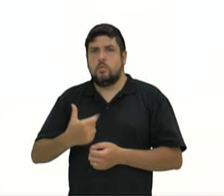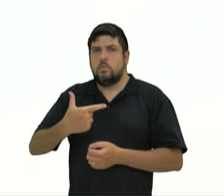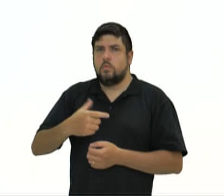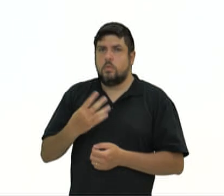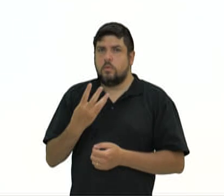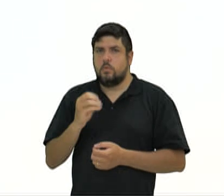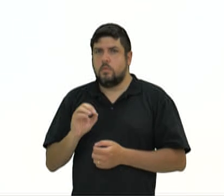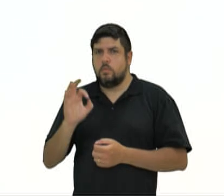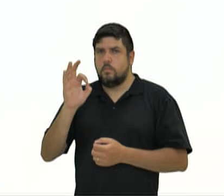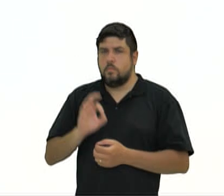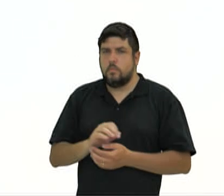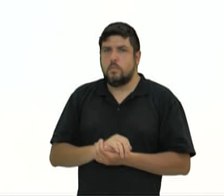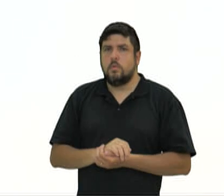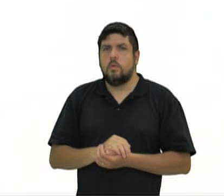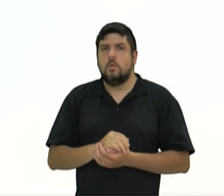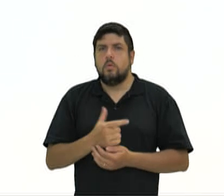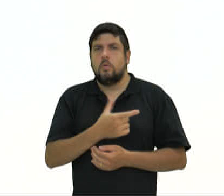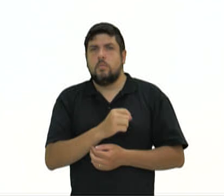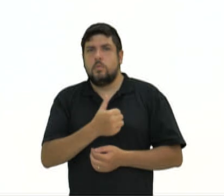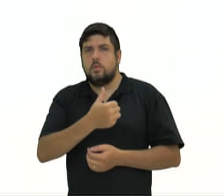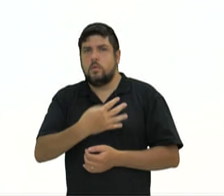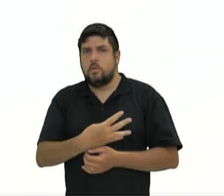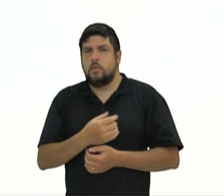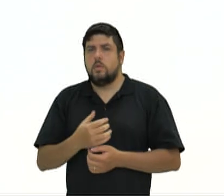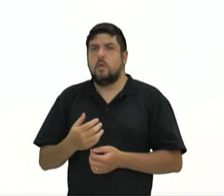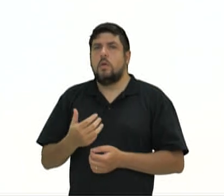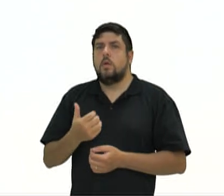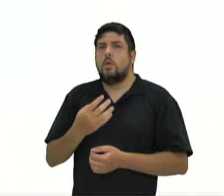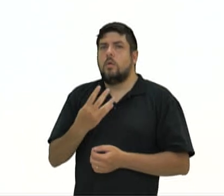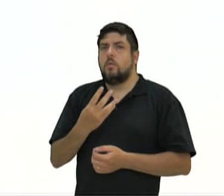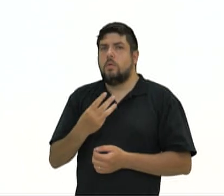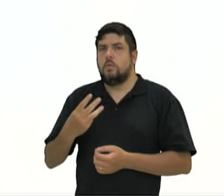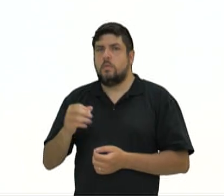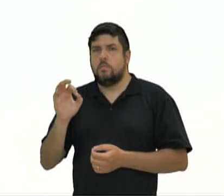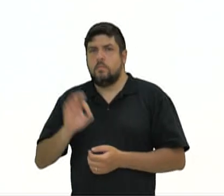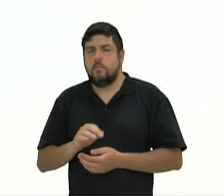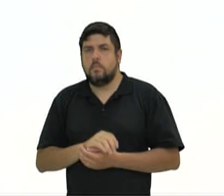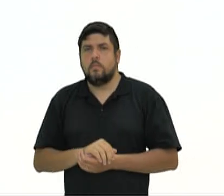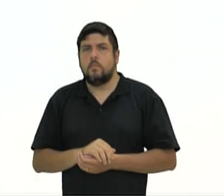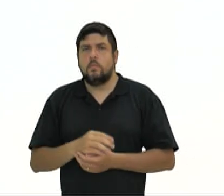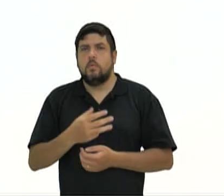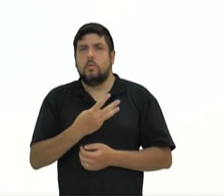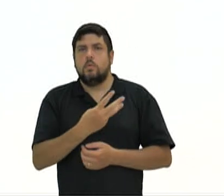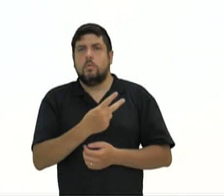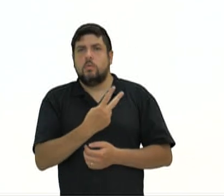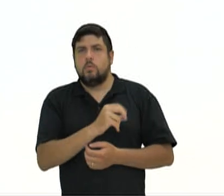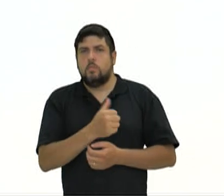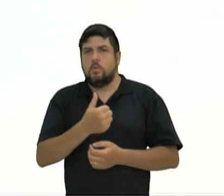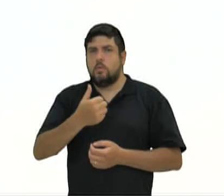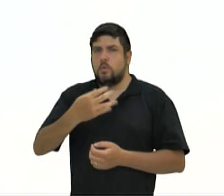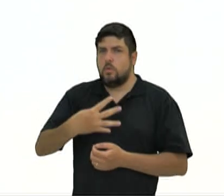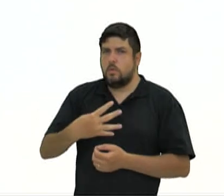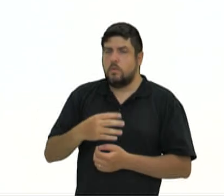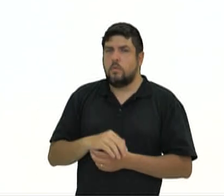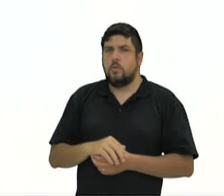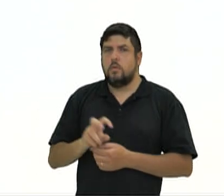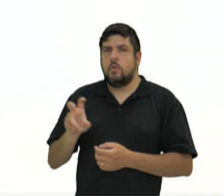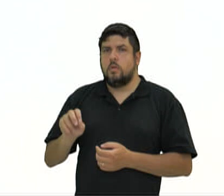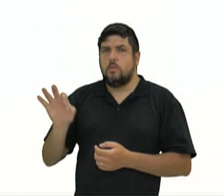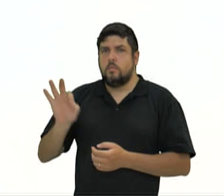40%, 2013, 43%, 2014,